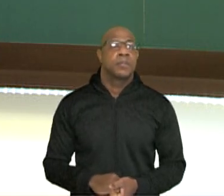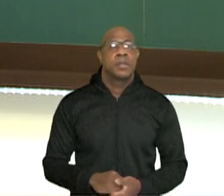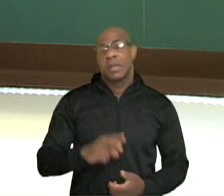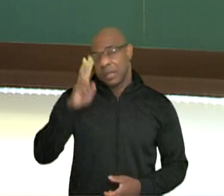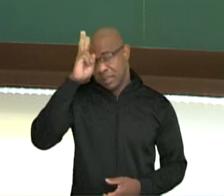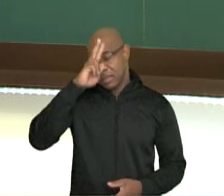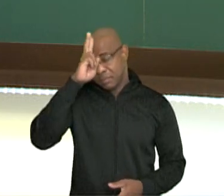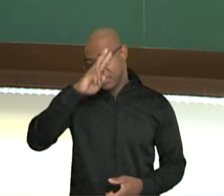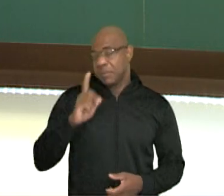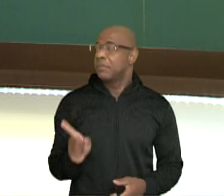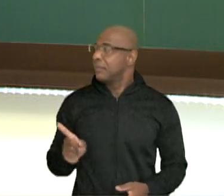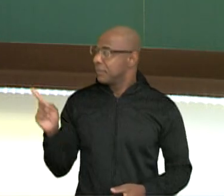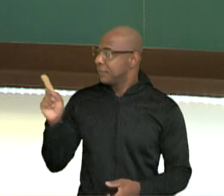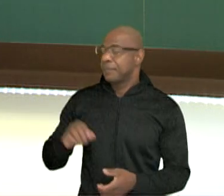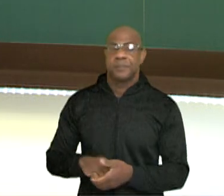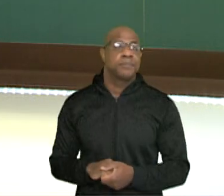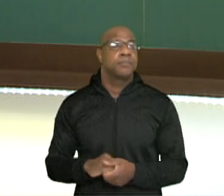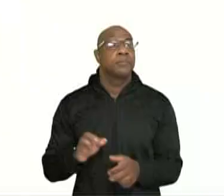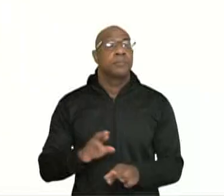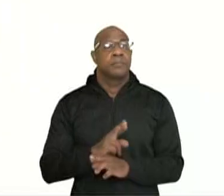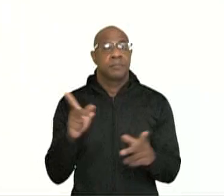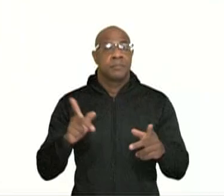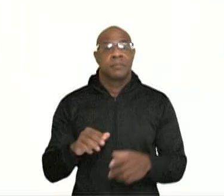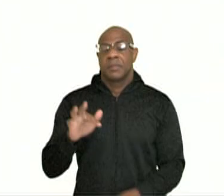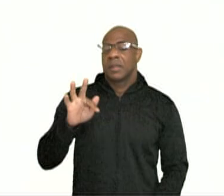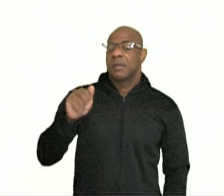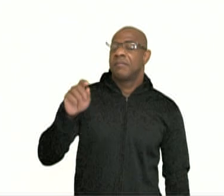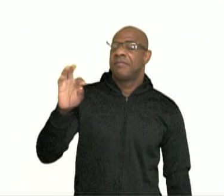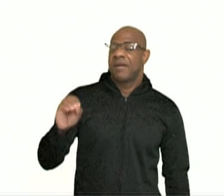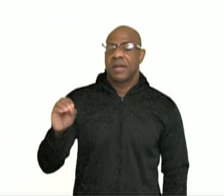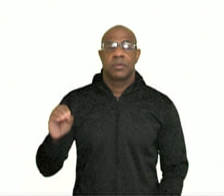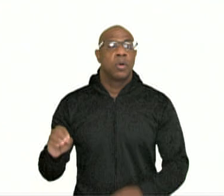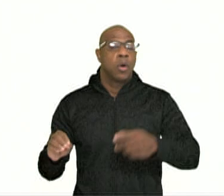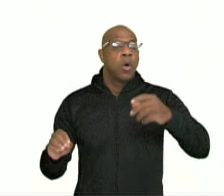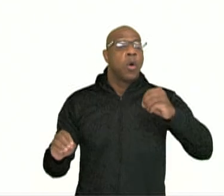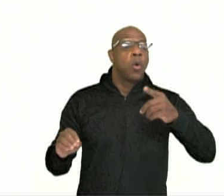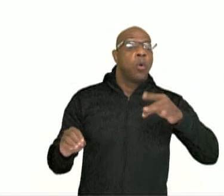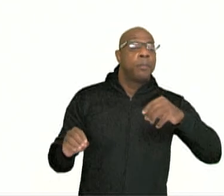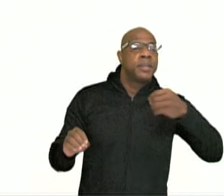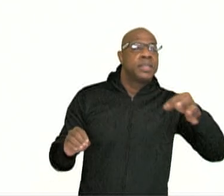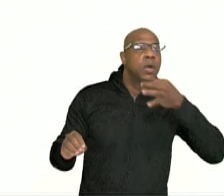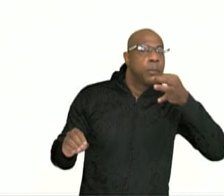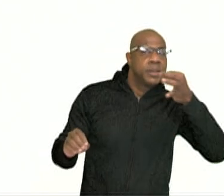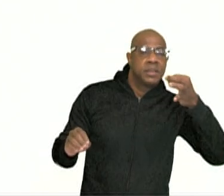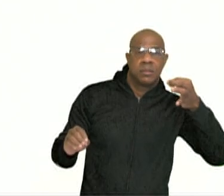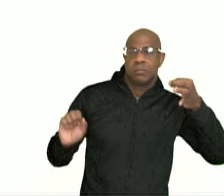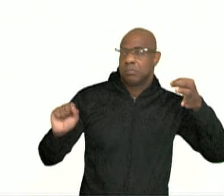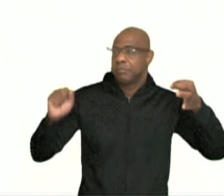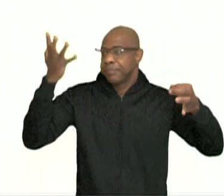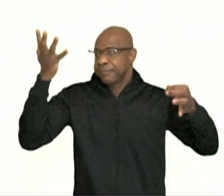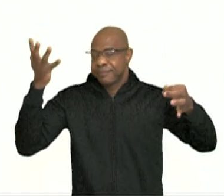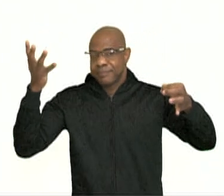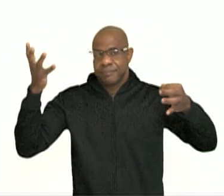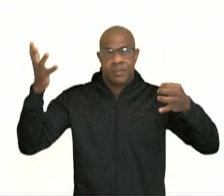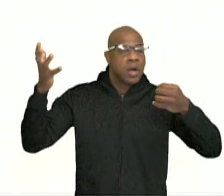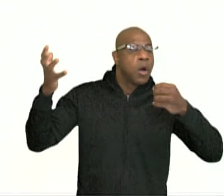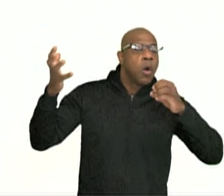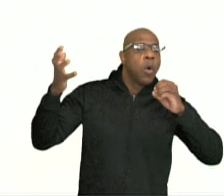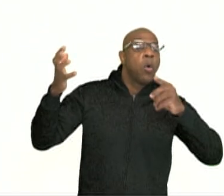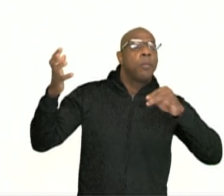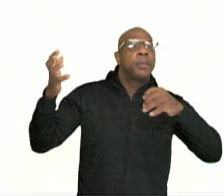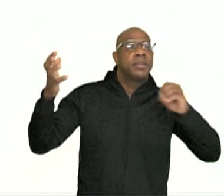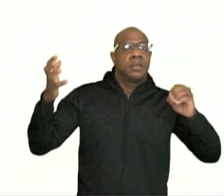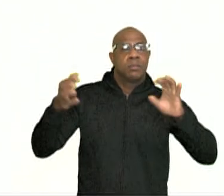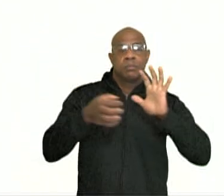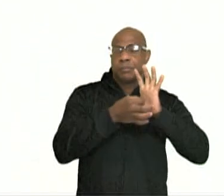Relembrando então, vamos diferenciar então fato de opinião, o que é fato e o que é opinião. Então, eu acabei de falar então que o fato ele